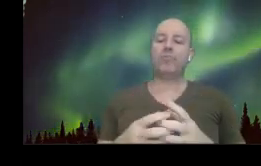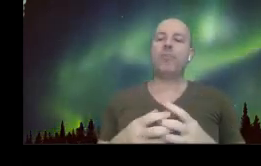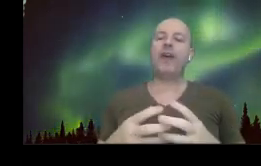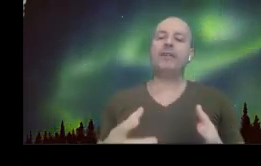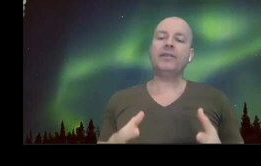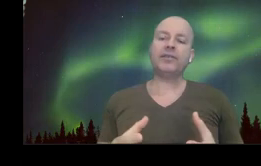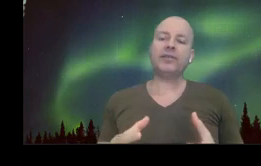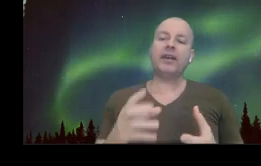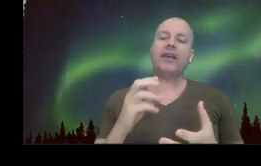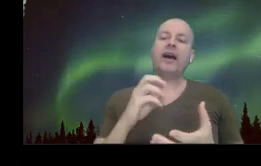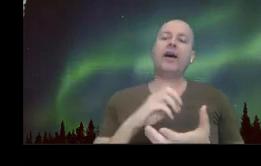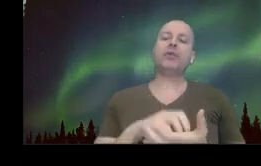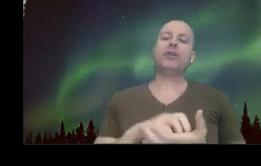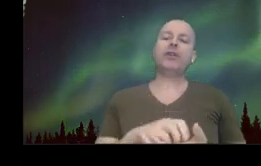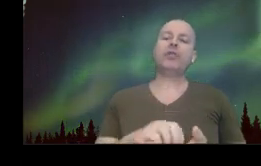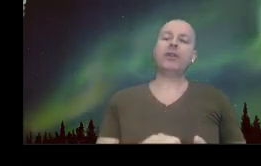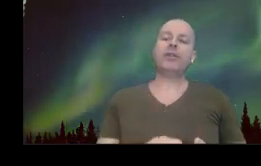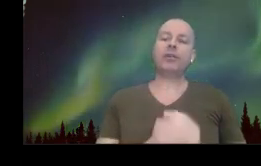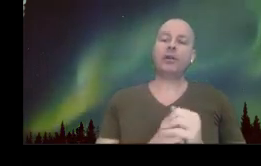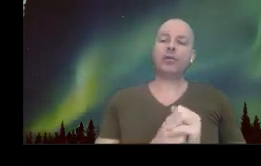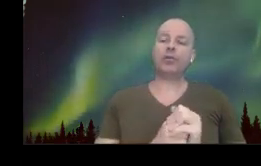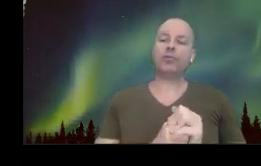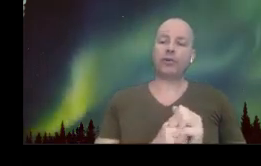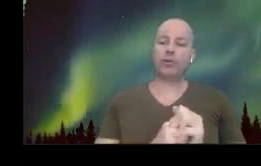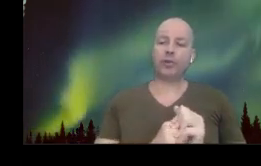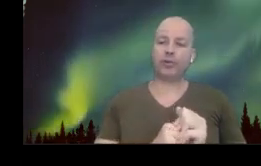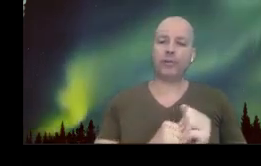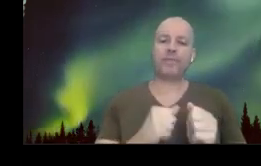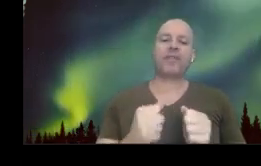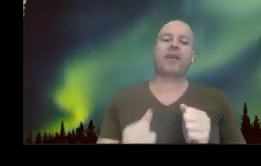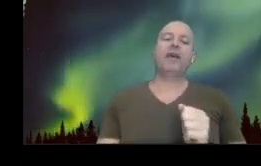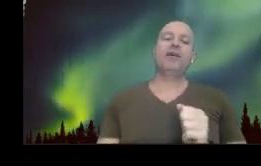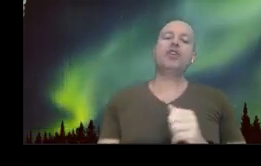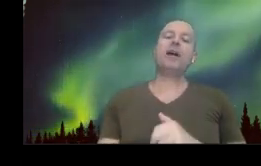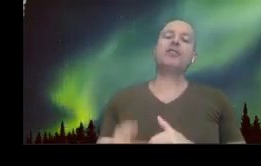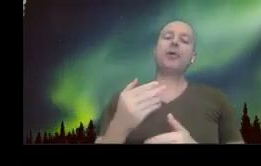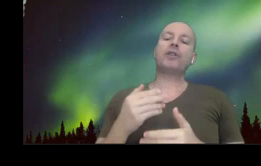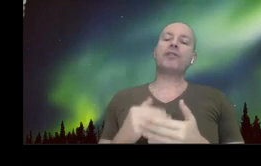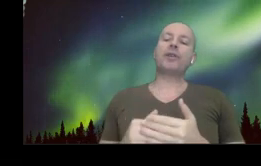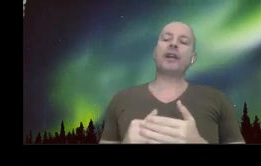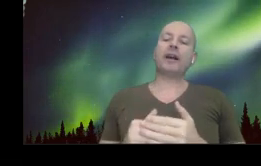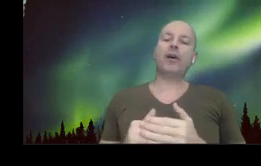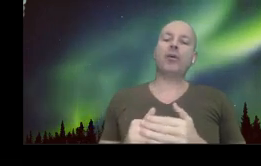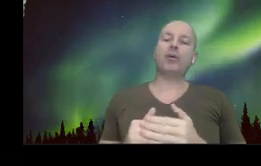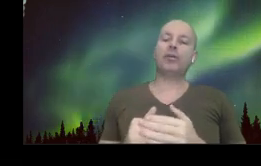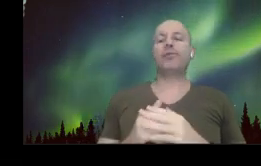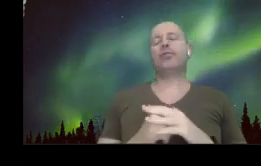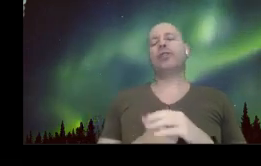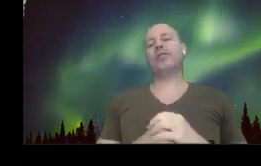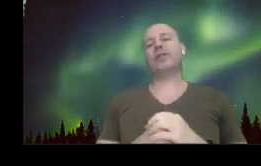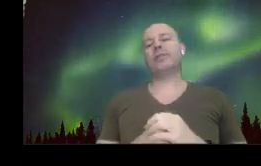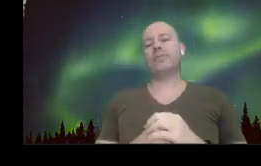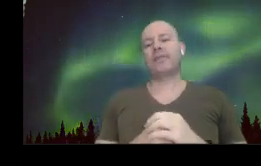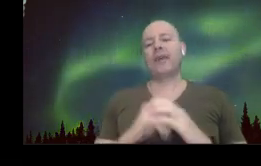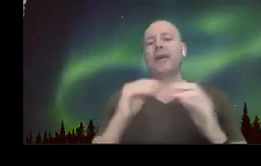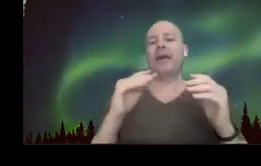dos bens que a unidade de conservação está nos produzindo. Já de proteção integral, não